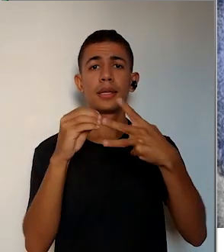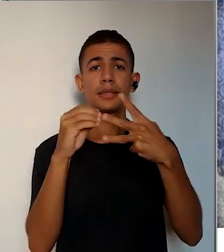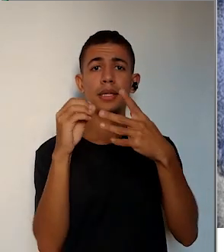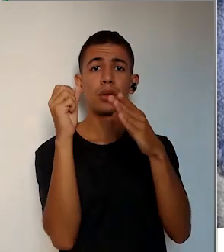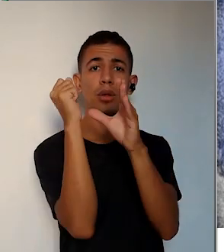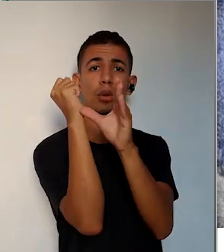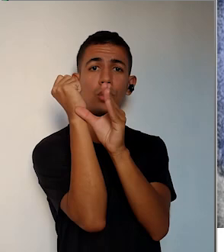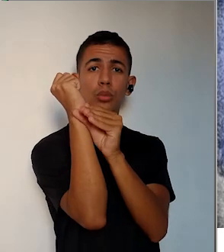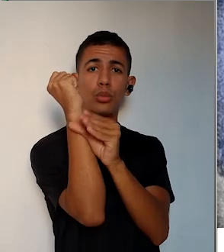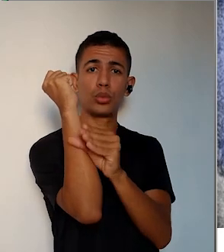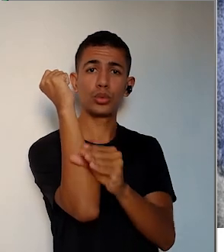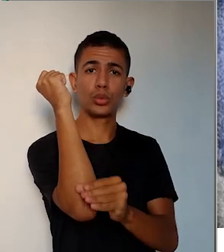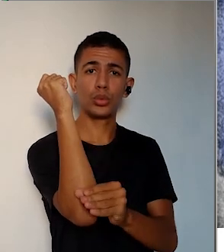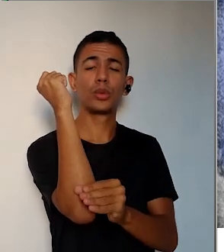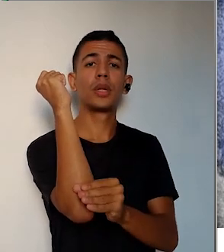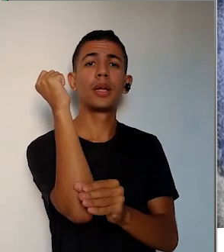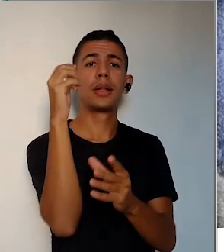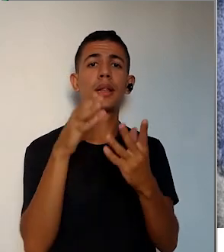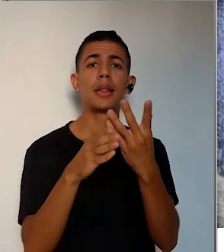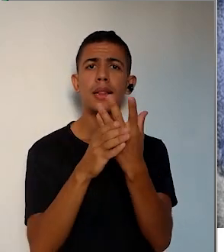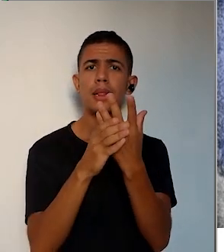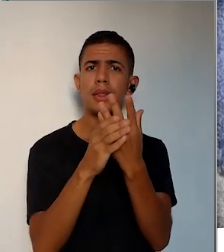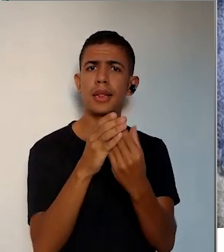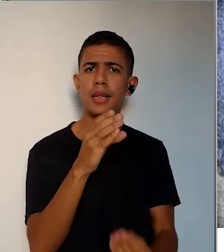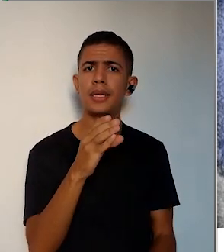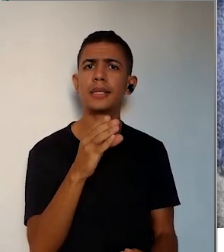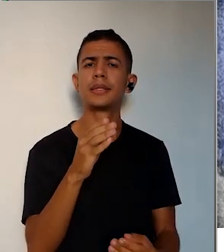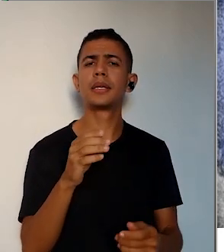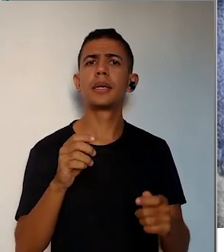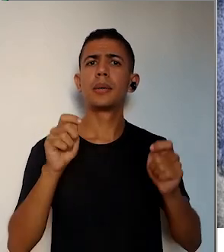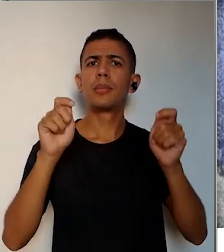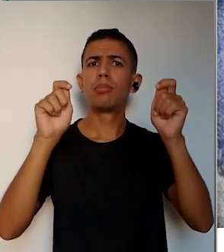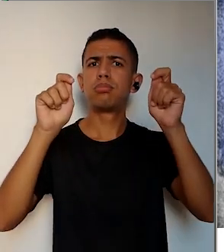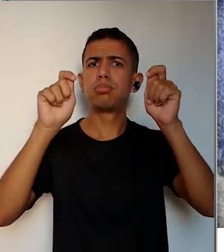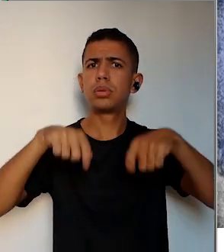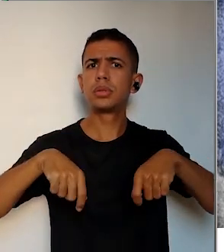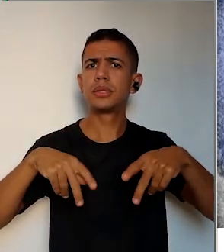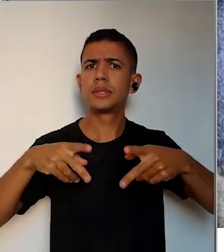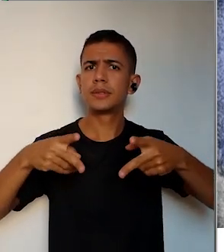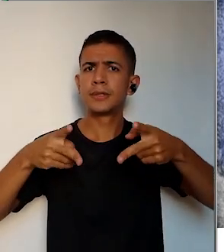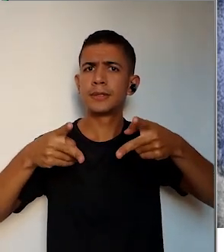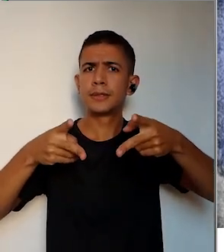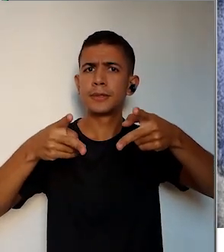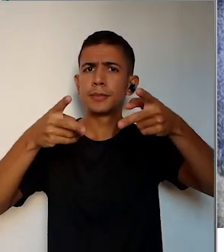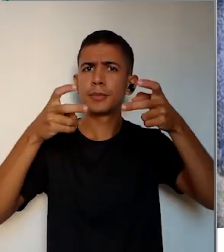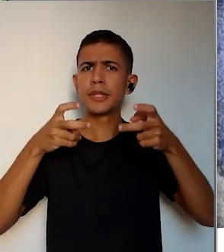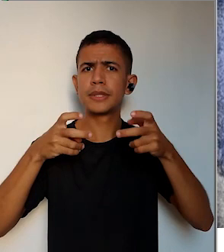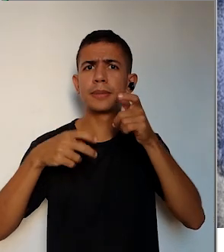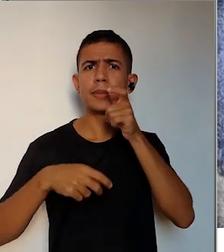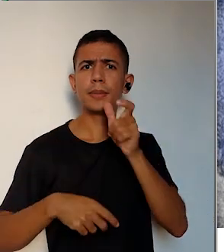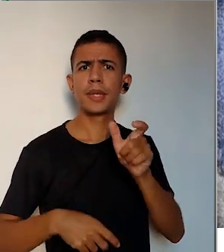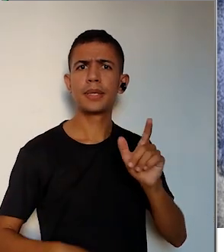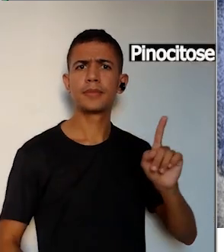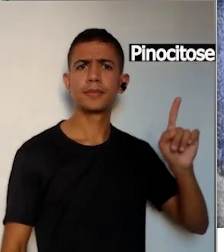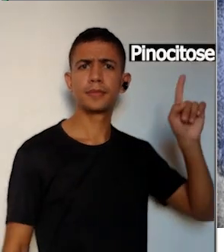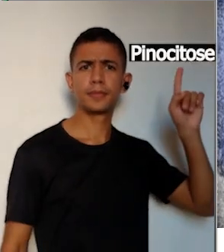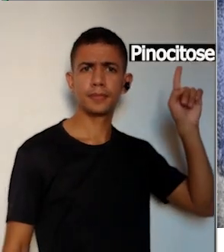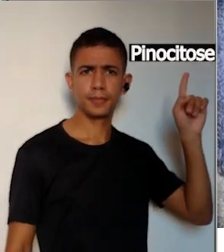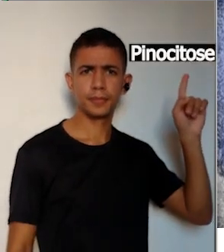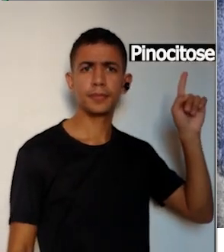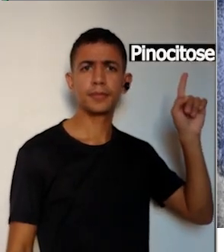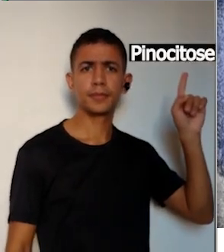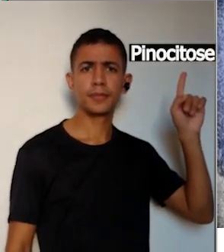Nas células musculares lisas, pode-se observar a existência de pequenas vesículas de